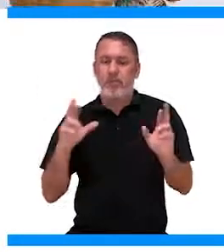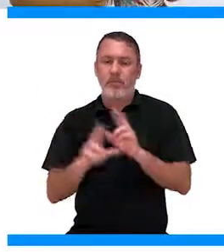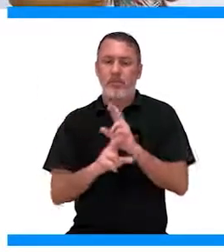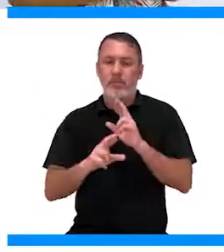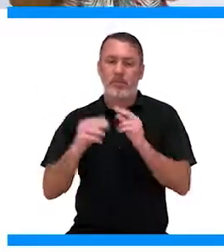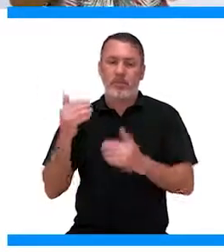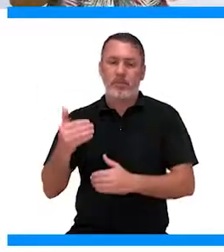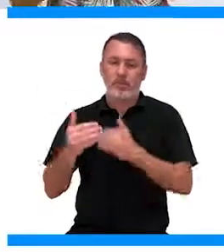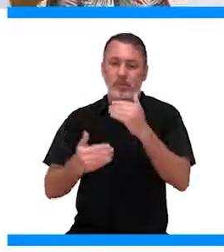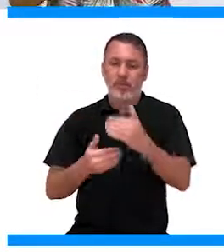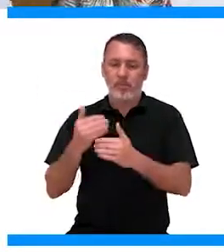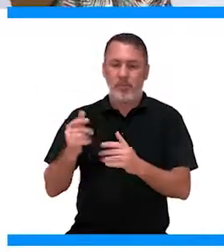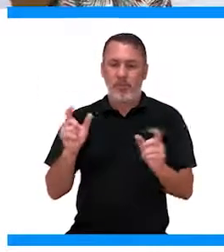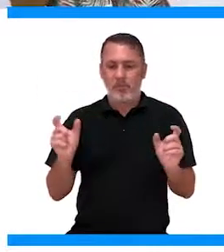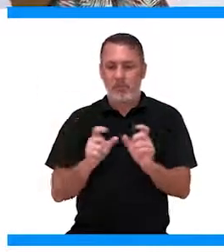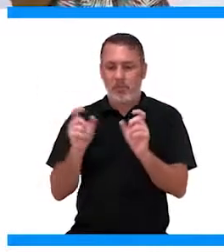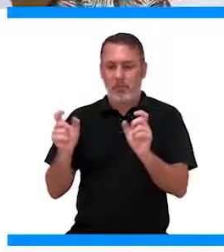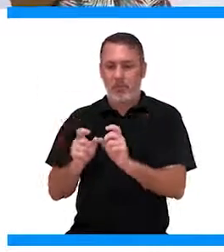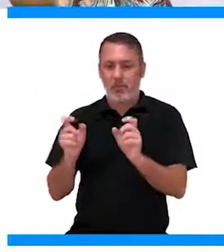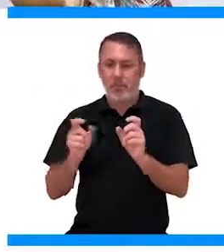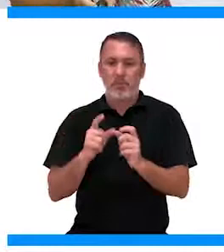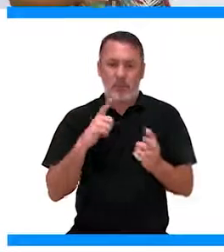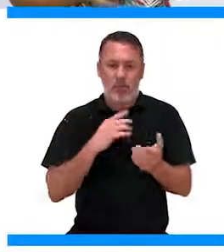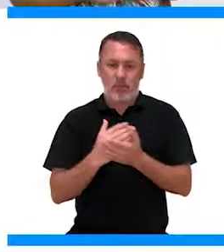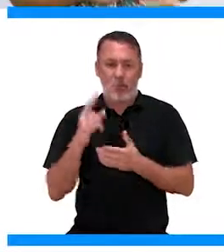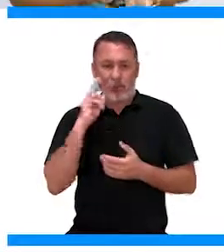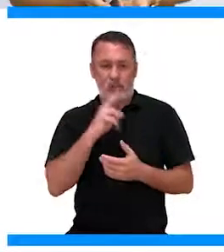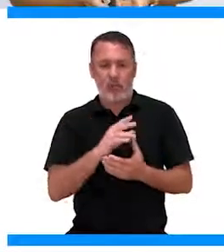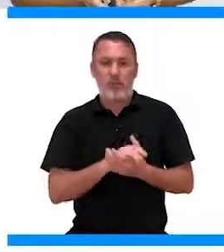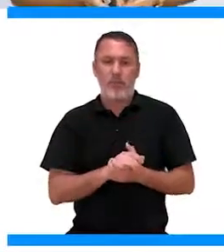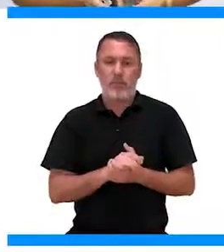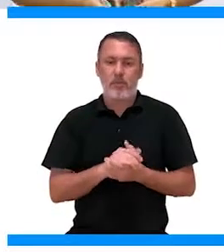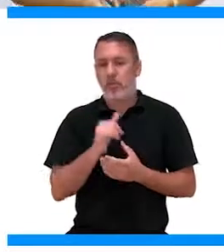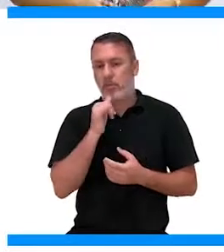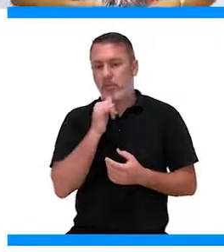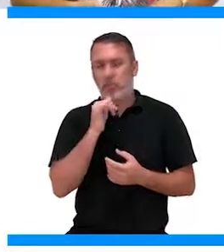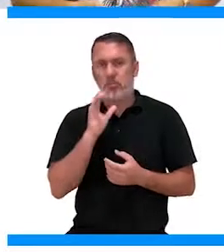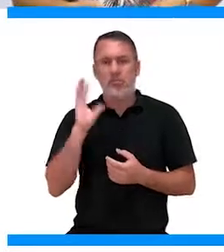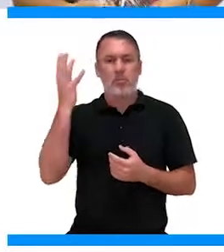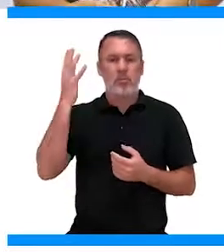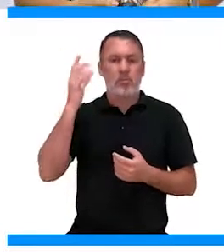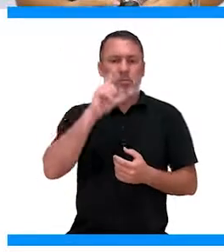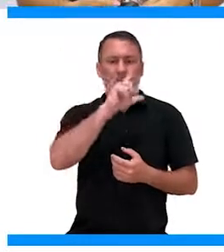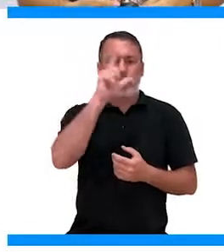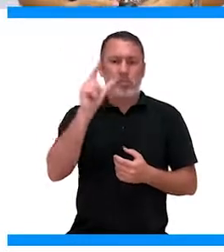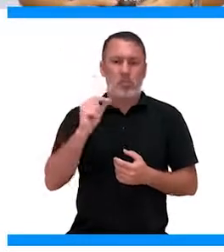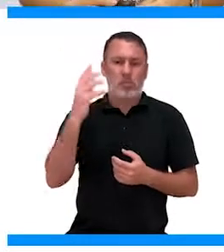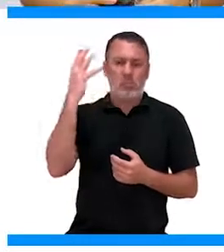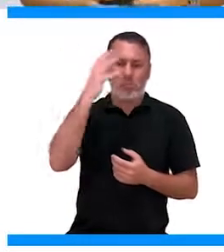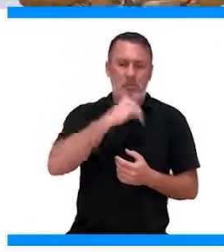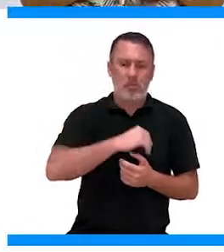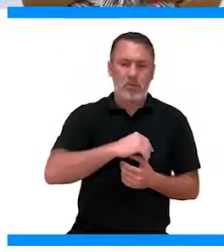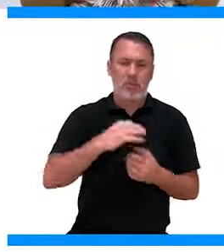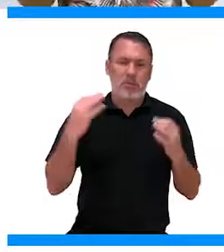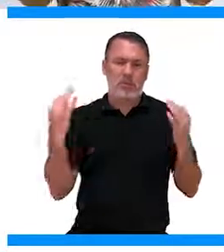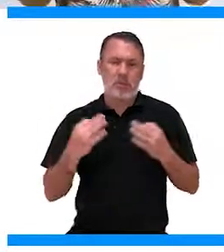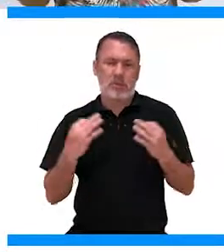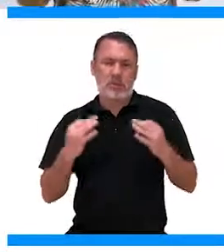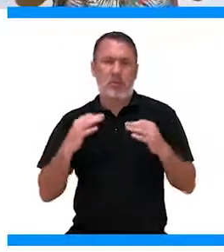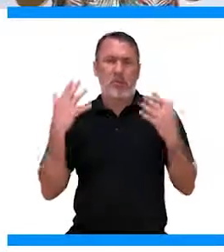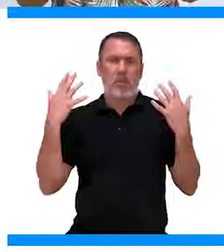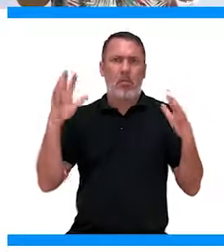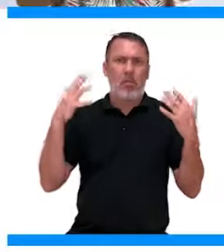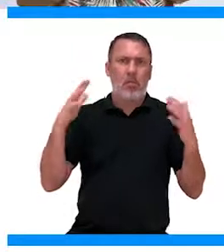entre elas uma progressão. Pode ser ascendente ou descendente. Então, de repente, a lua ficou bonita,